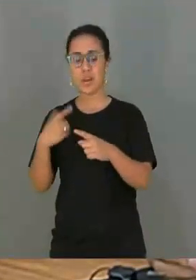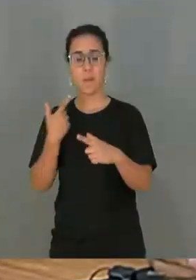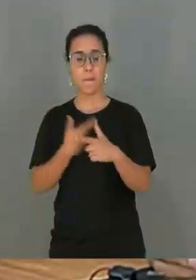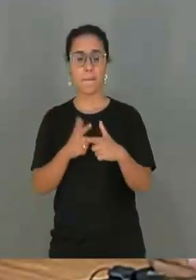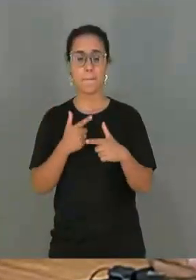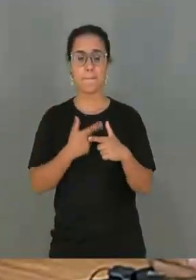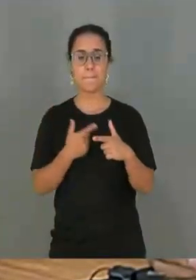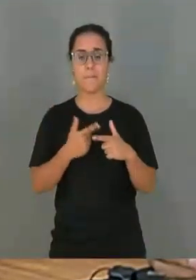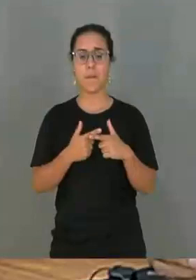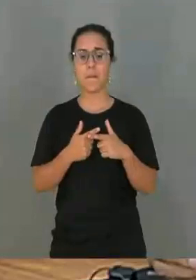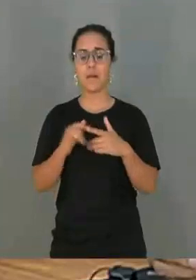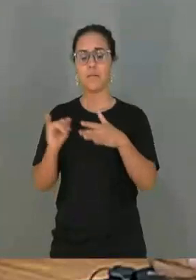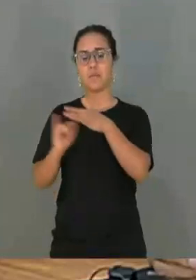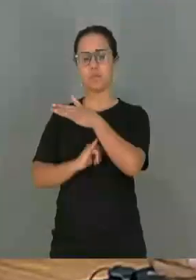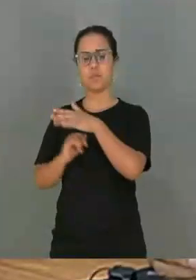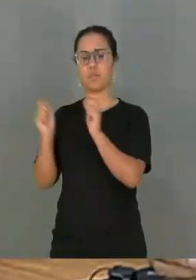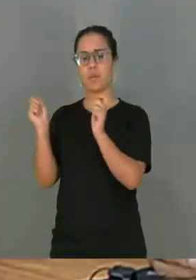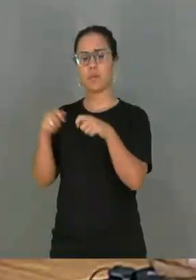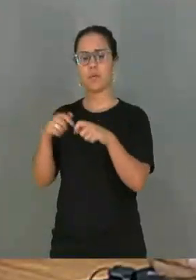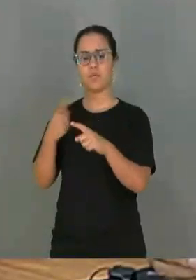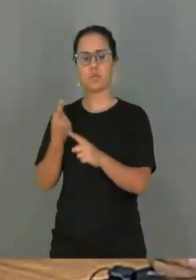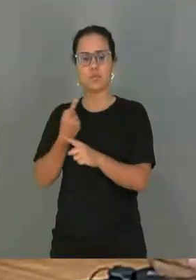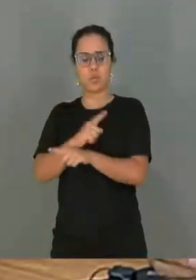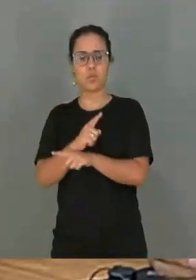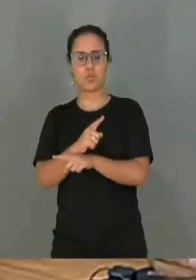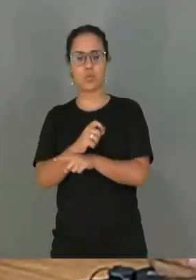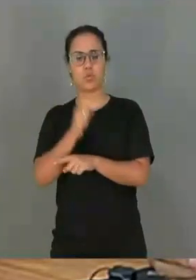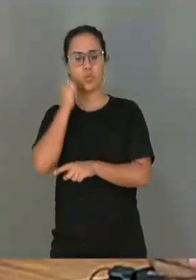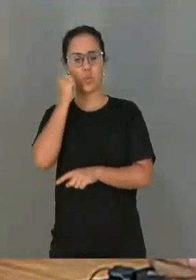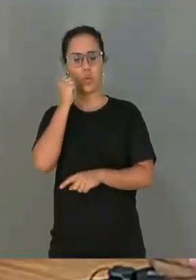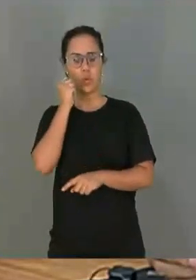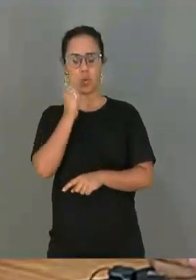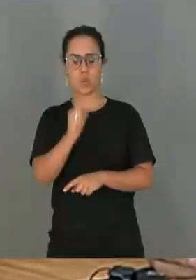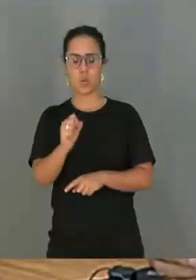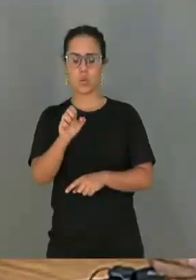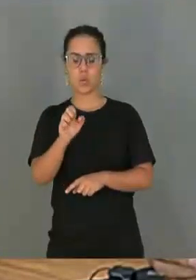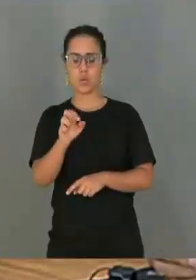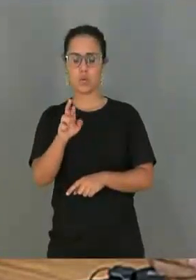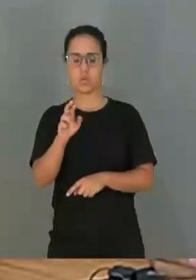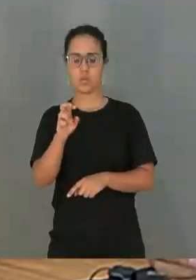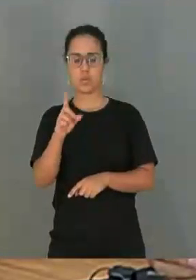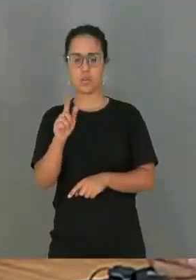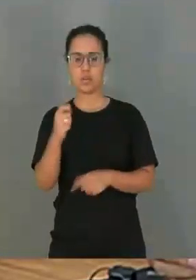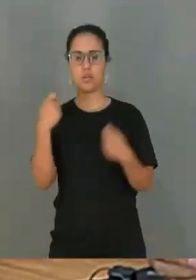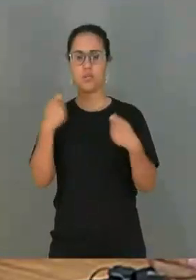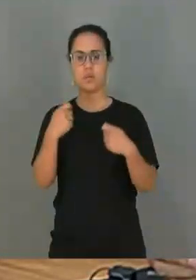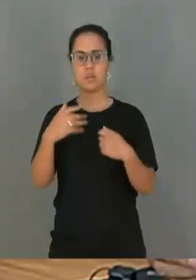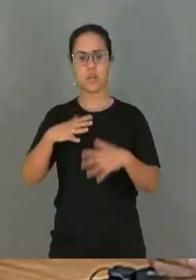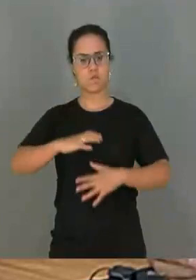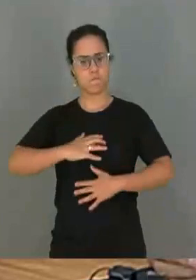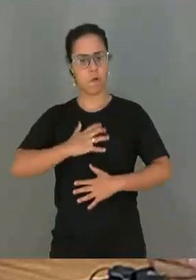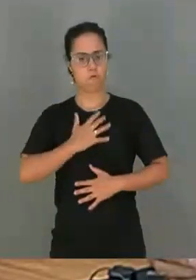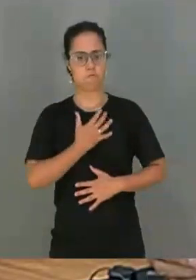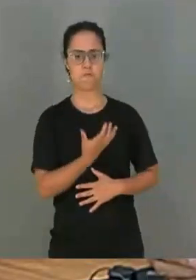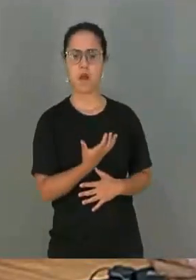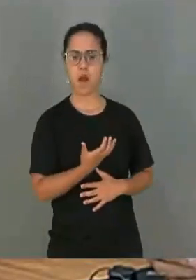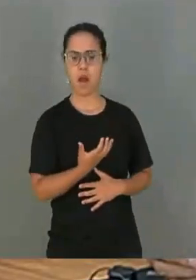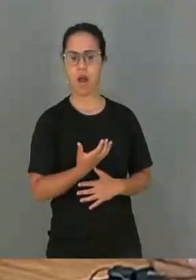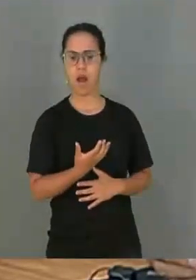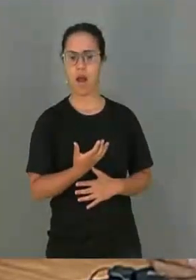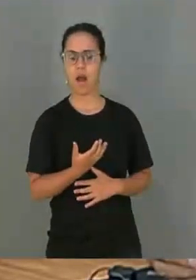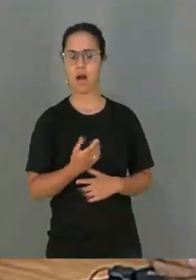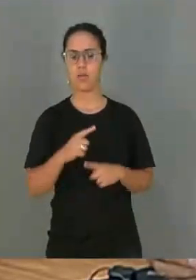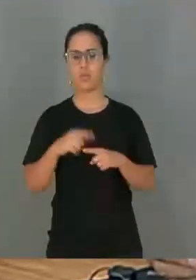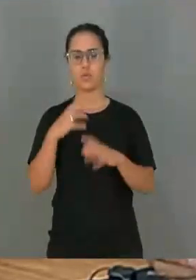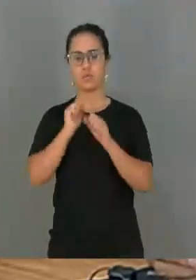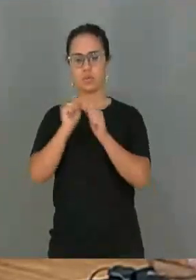hoje. Eu me permita discordar do senhor Sérgio Paulo Galindo, que estava falando há pouco, que a gente tem que se vangloriar com